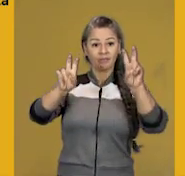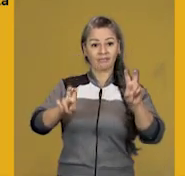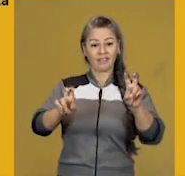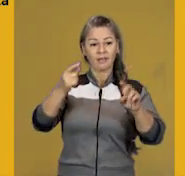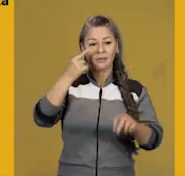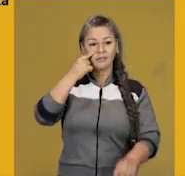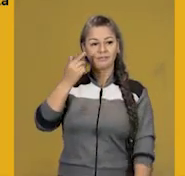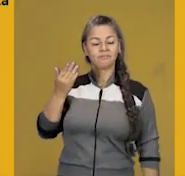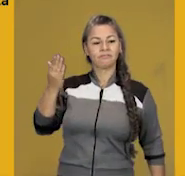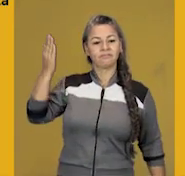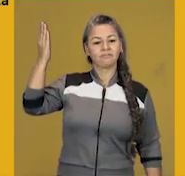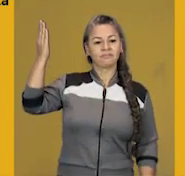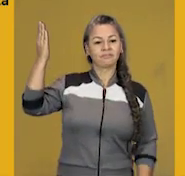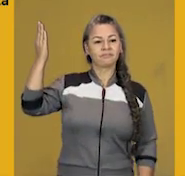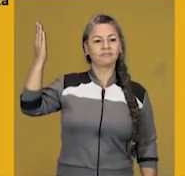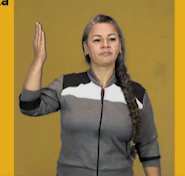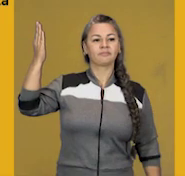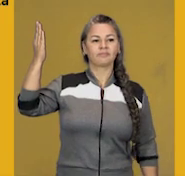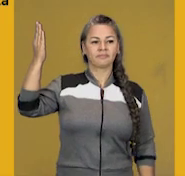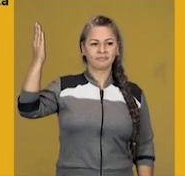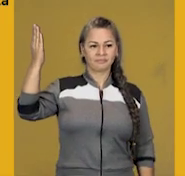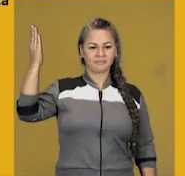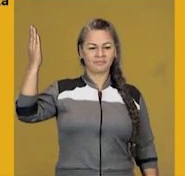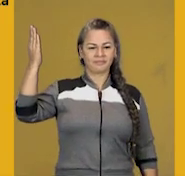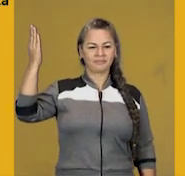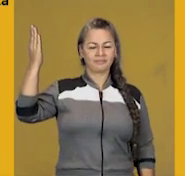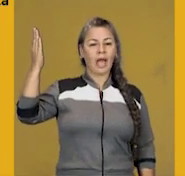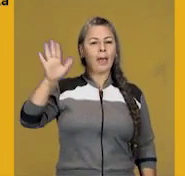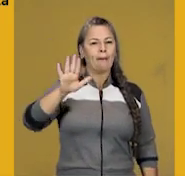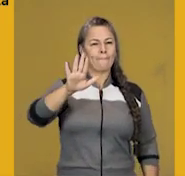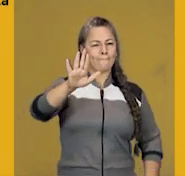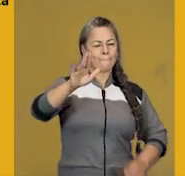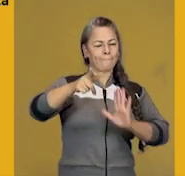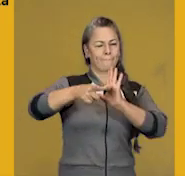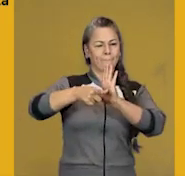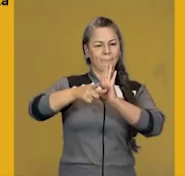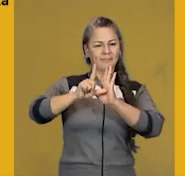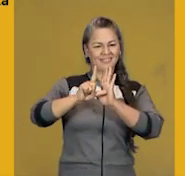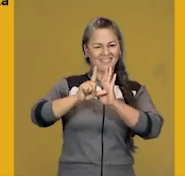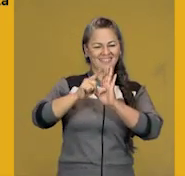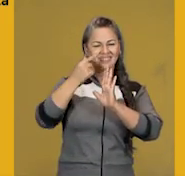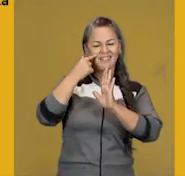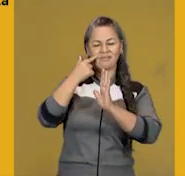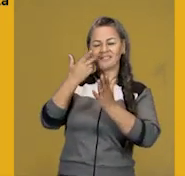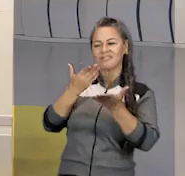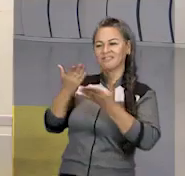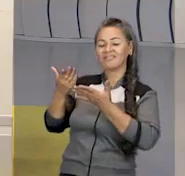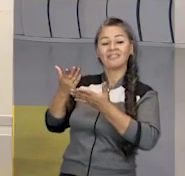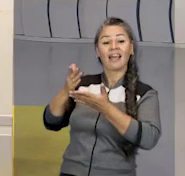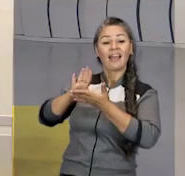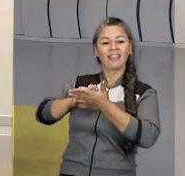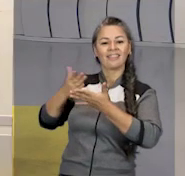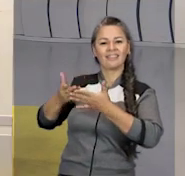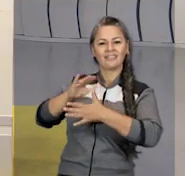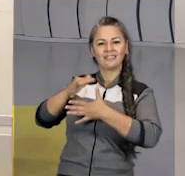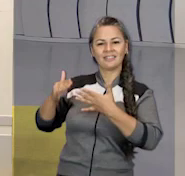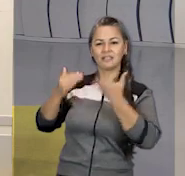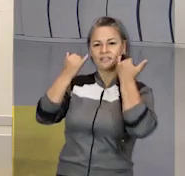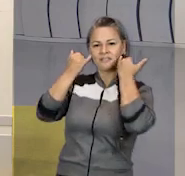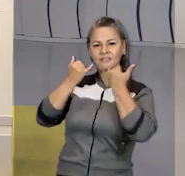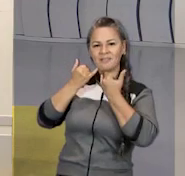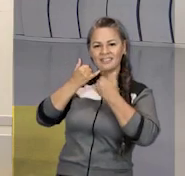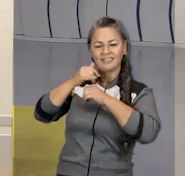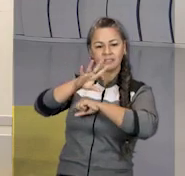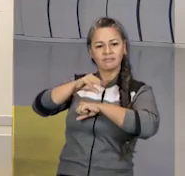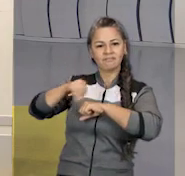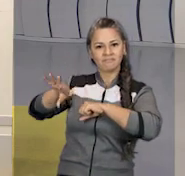texto lírico e as figuras de linguagem. Mas antes vamos cumprimentar a Fabiana. Tudo bem, Fabiana?